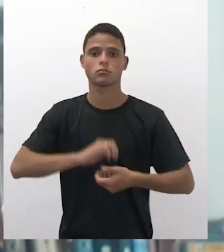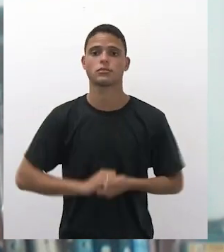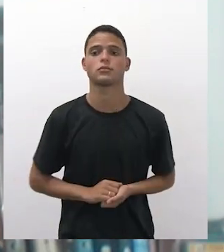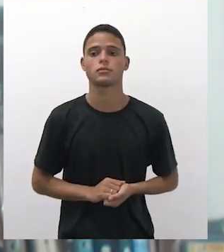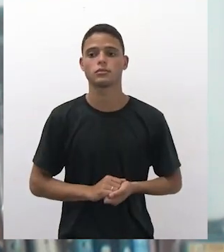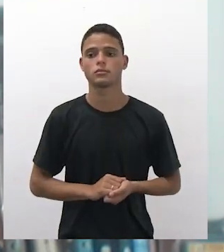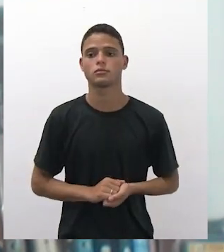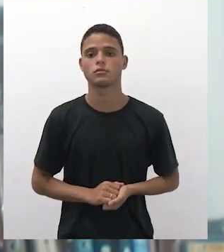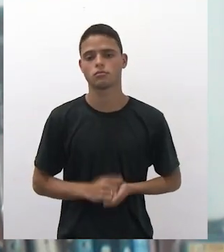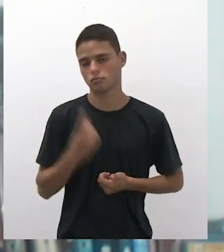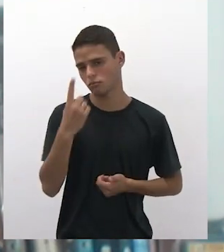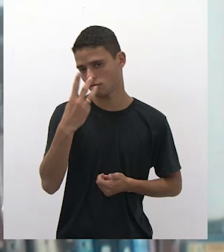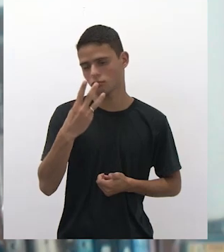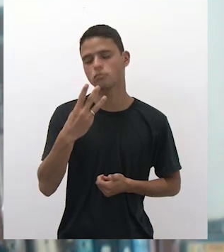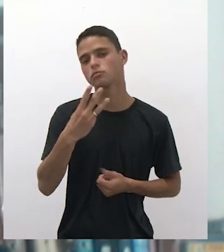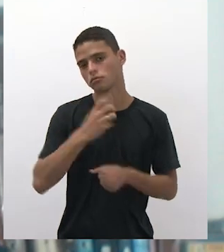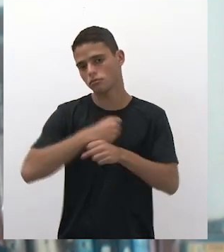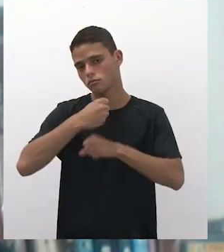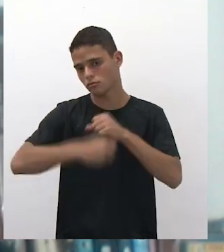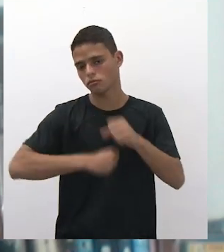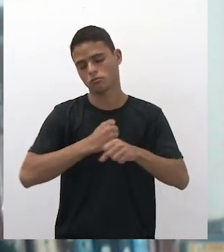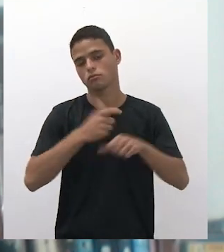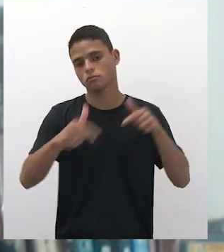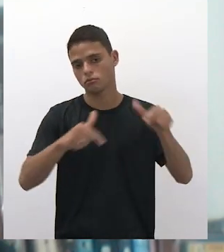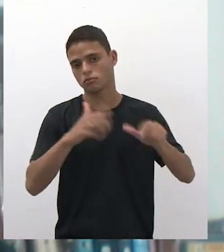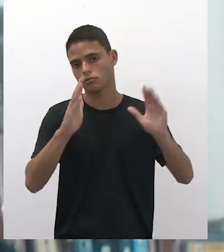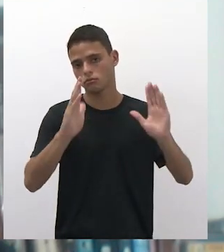há 13 anos, né?